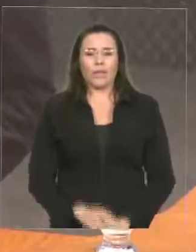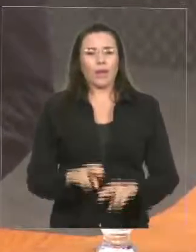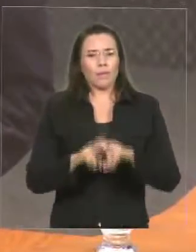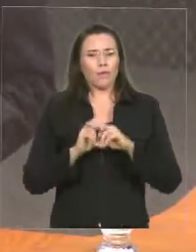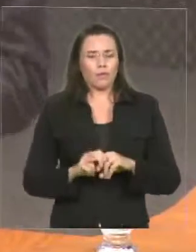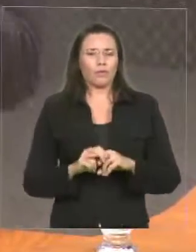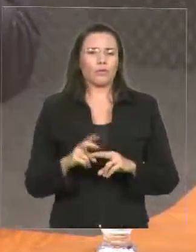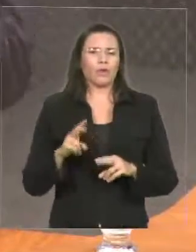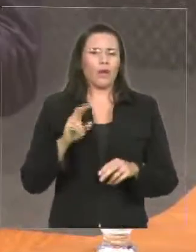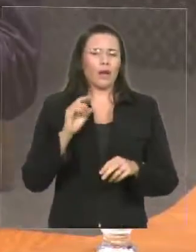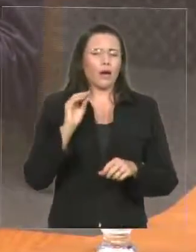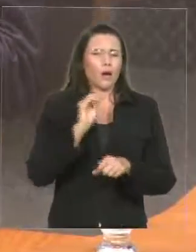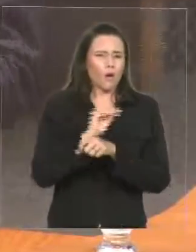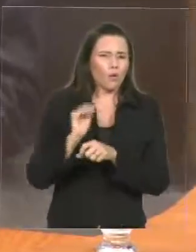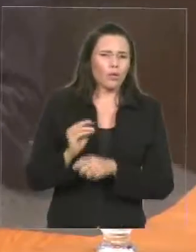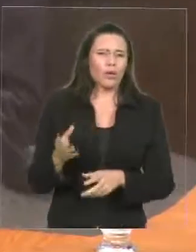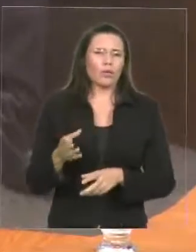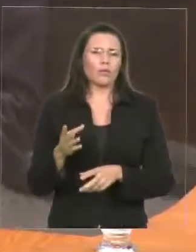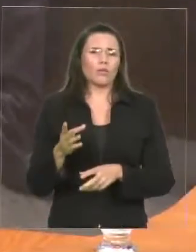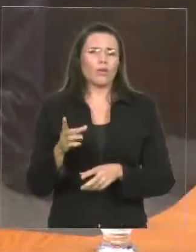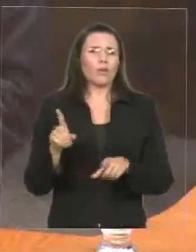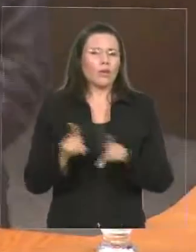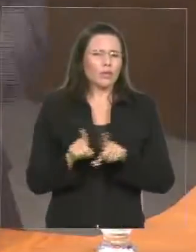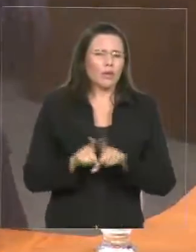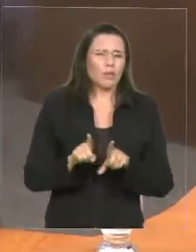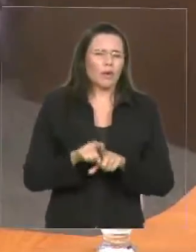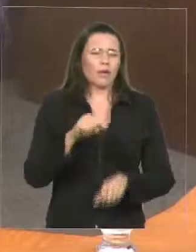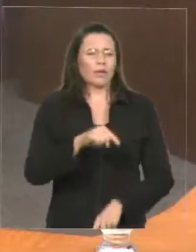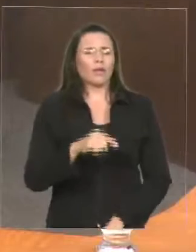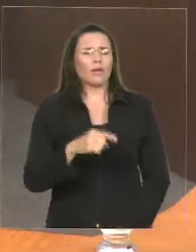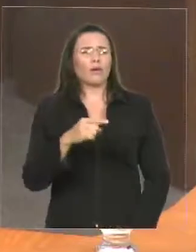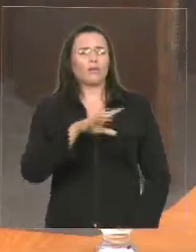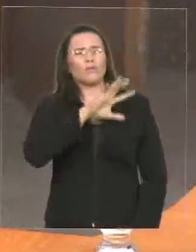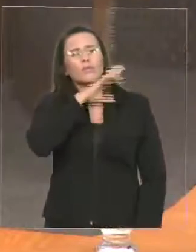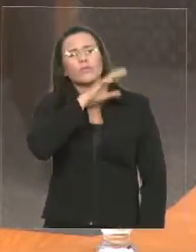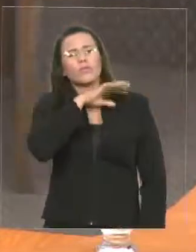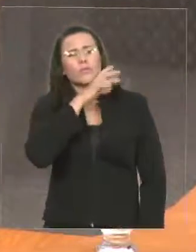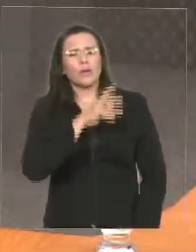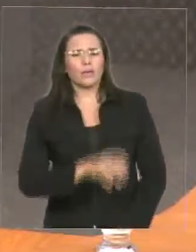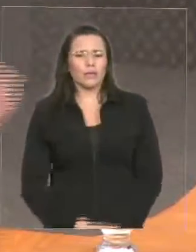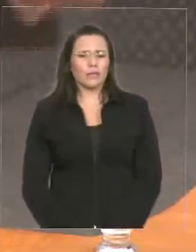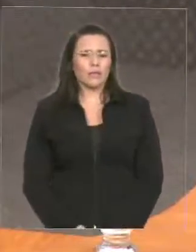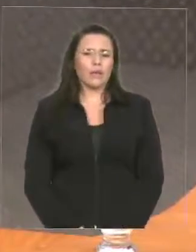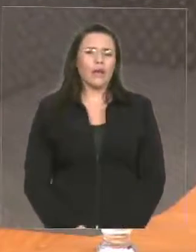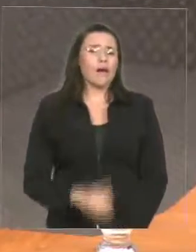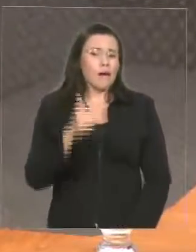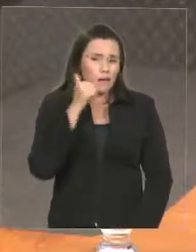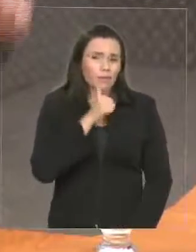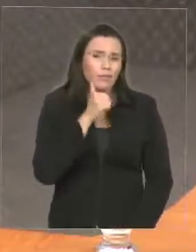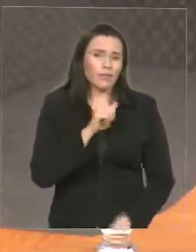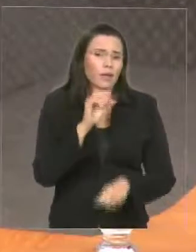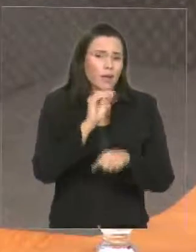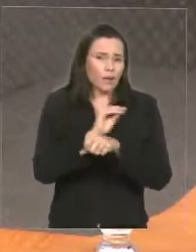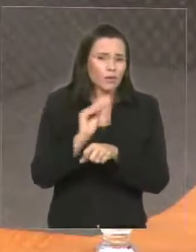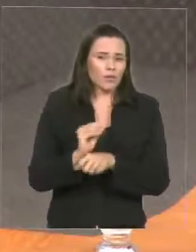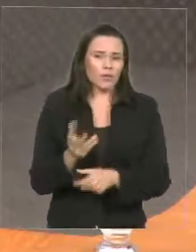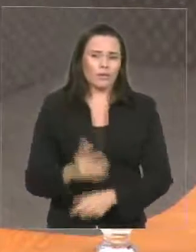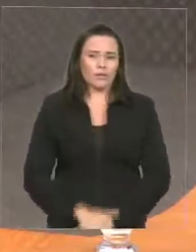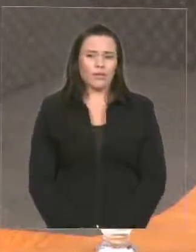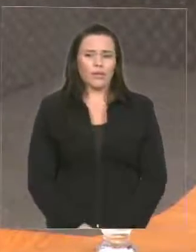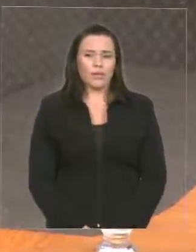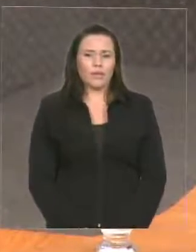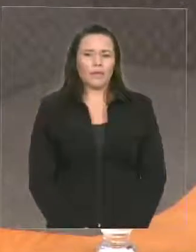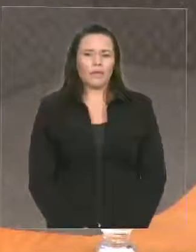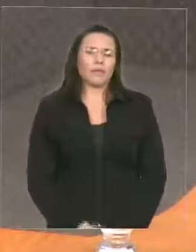dos animais, e eu digo a você, aquilo que foi domesticado há 10 mil anos atrás pelas mulheres, nada mais foi feito pelo homem.